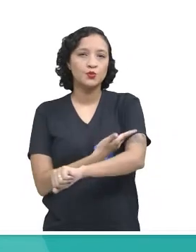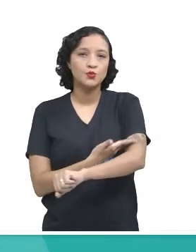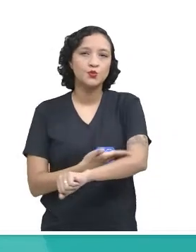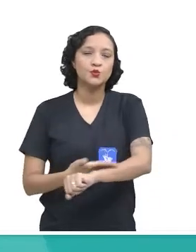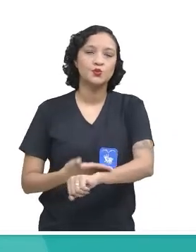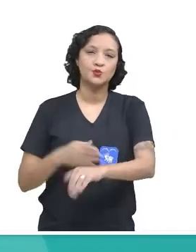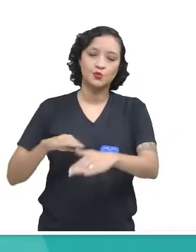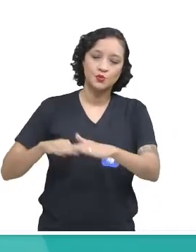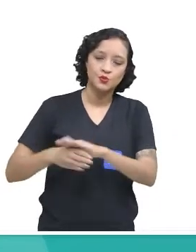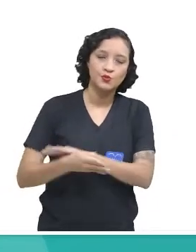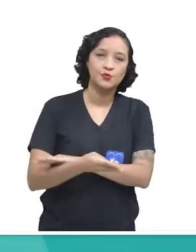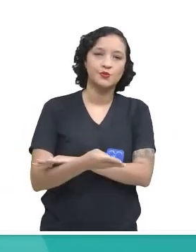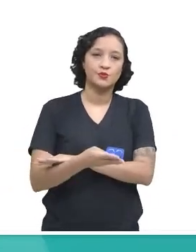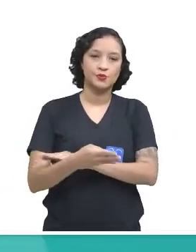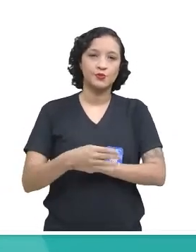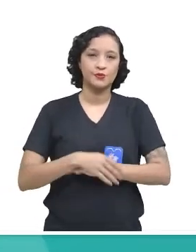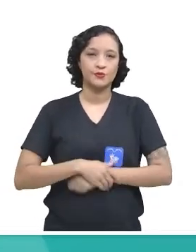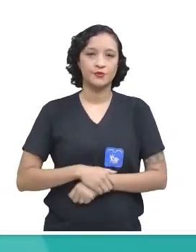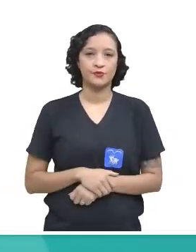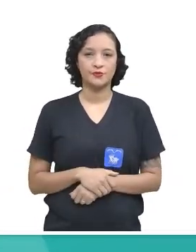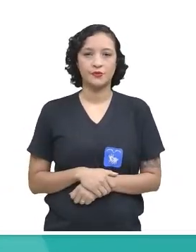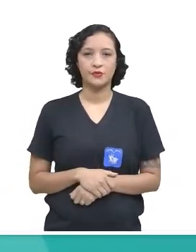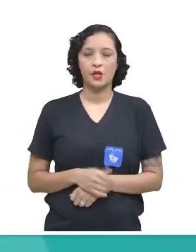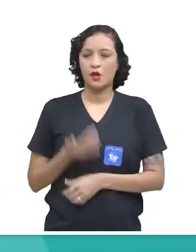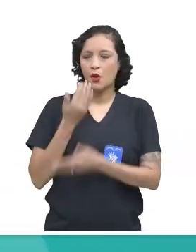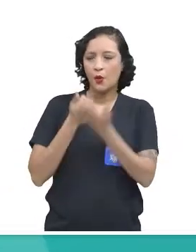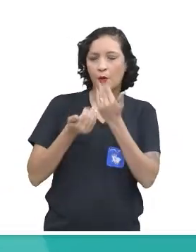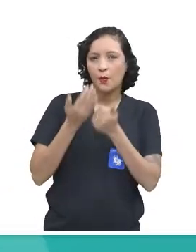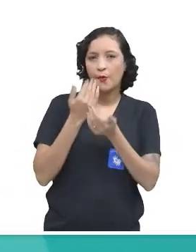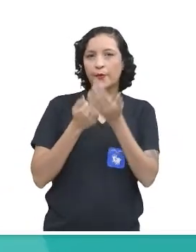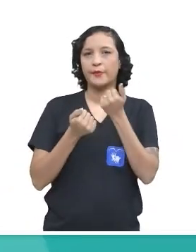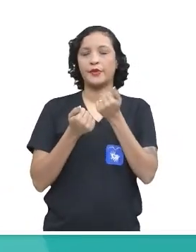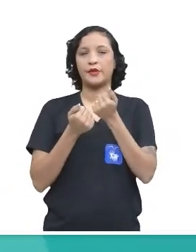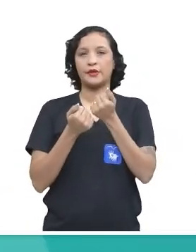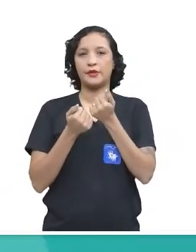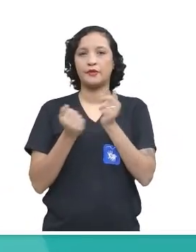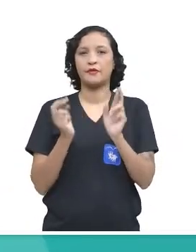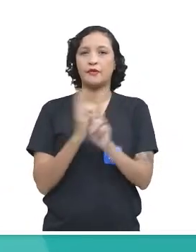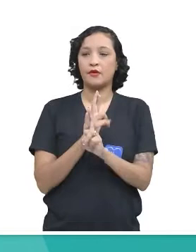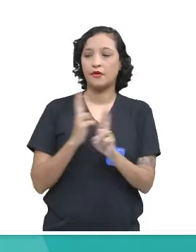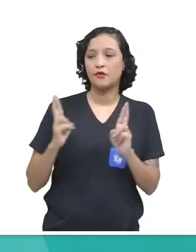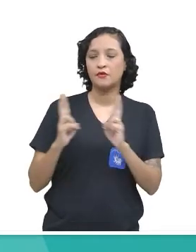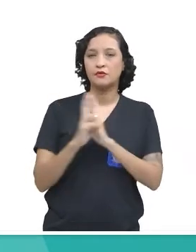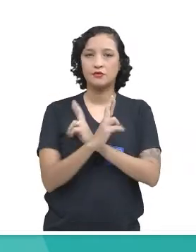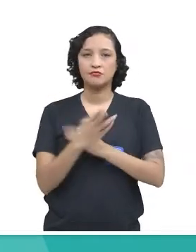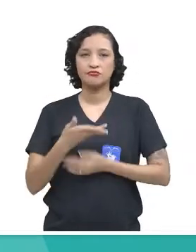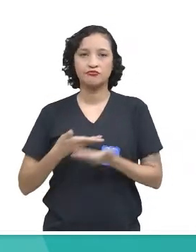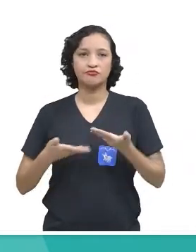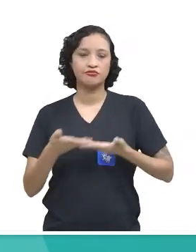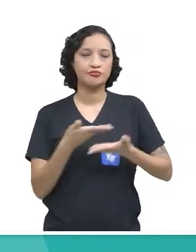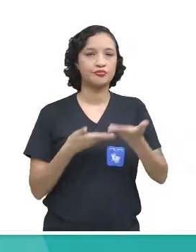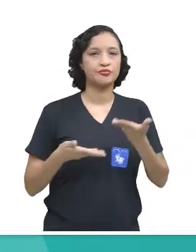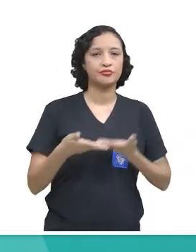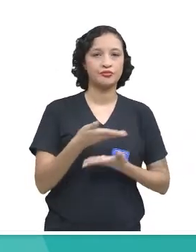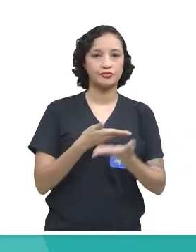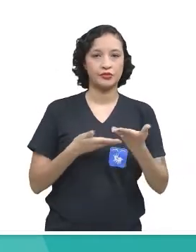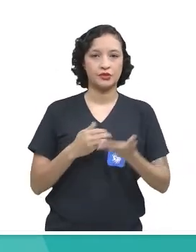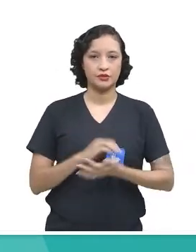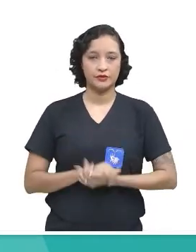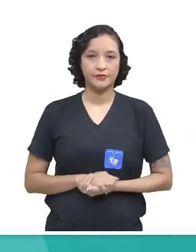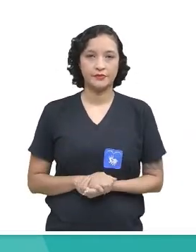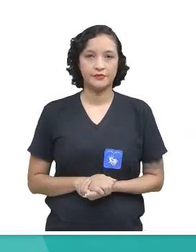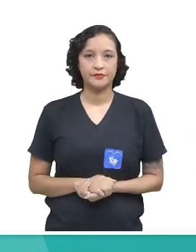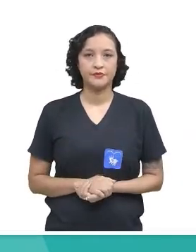Desde a alimentação, nossos relacionamentos, se nós